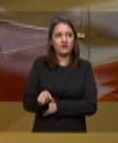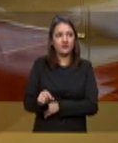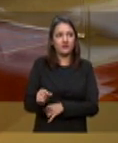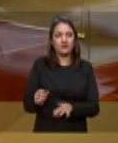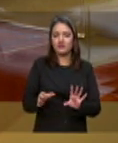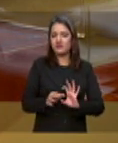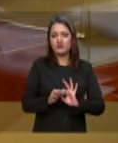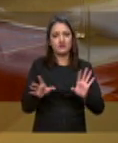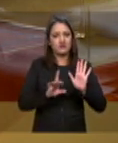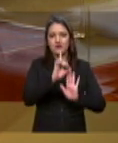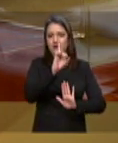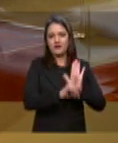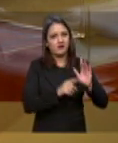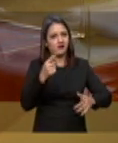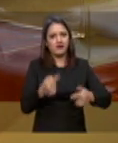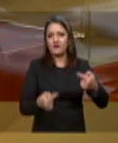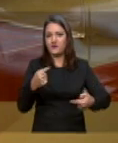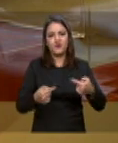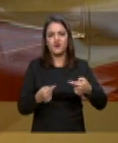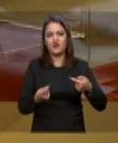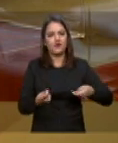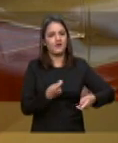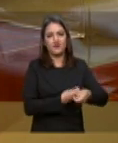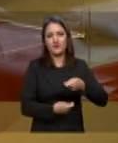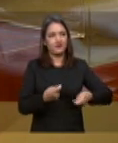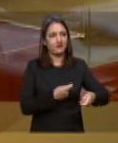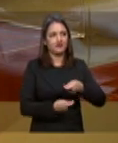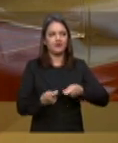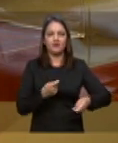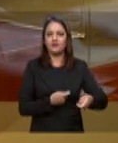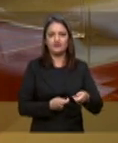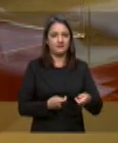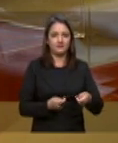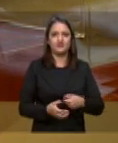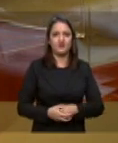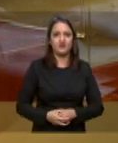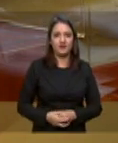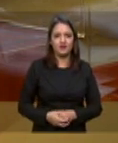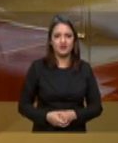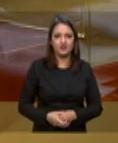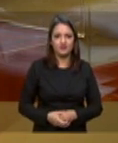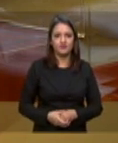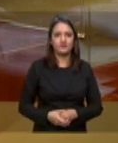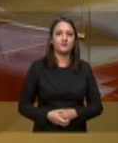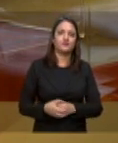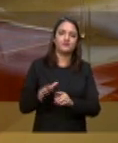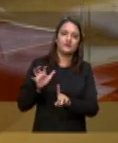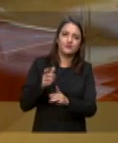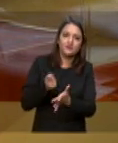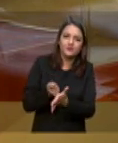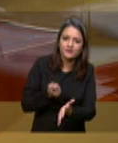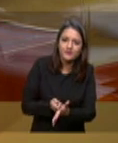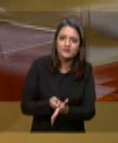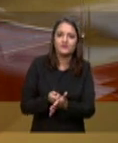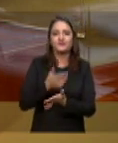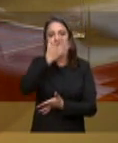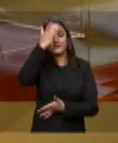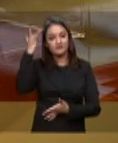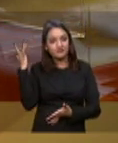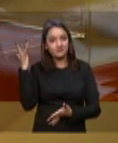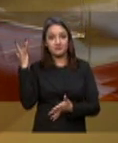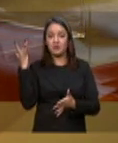discutir administrativamente o seu próprio direito, coagir o contribuinte a abrir mão do seu